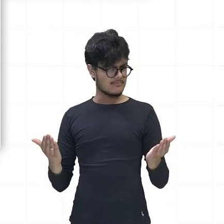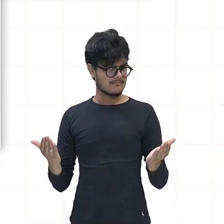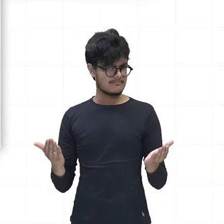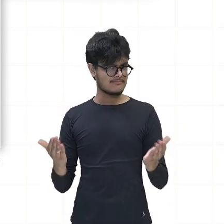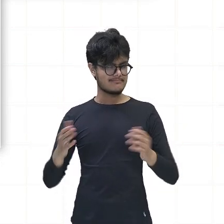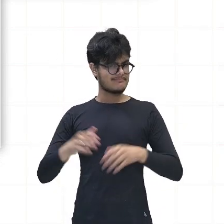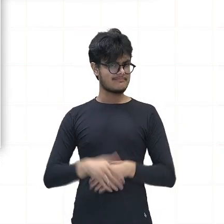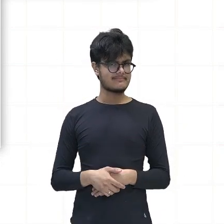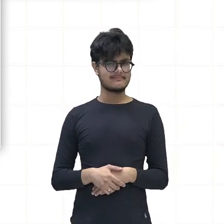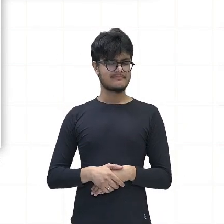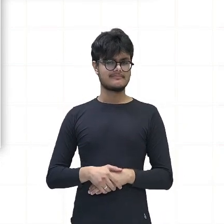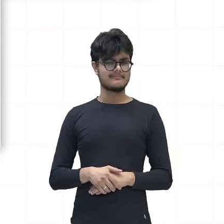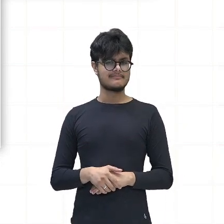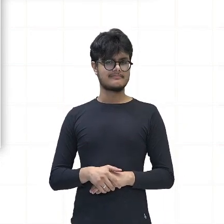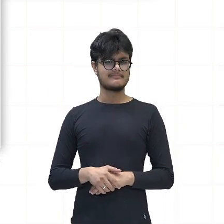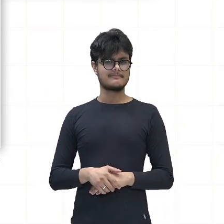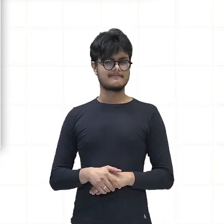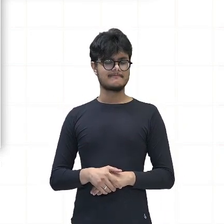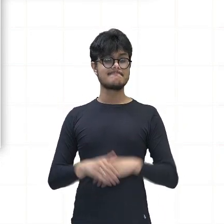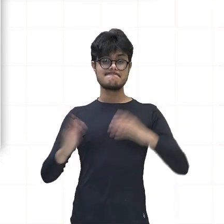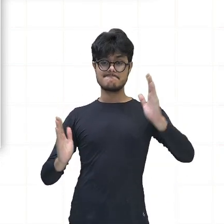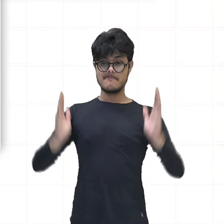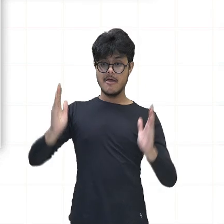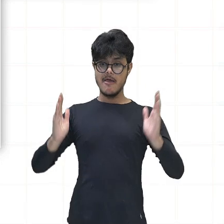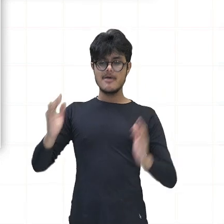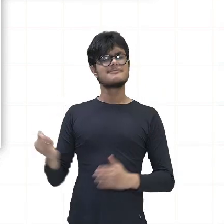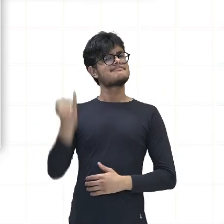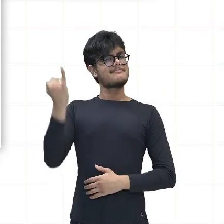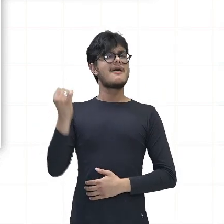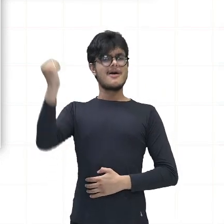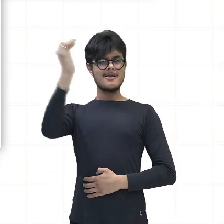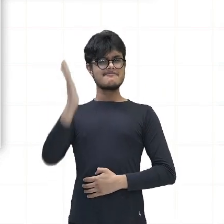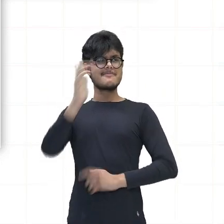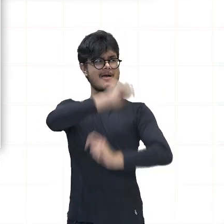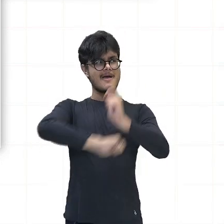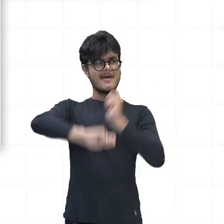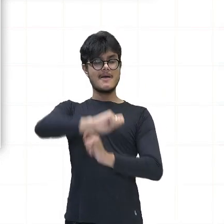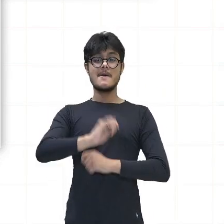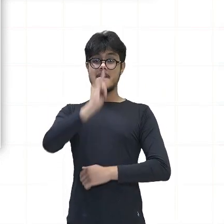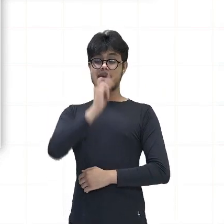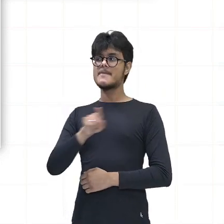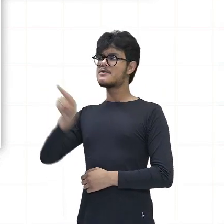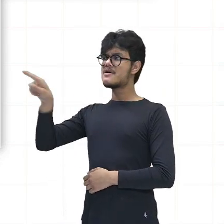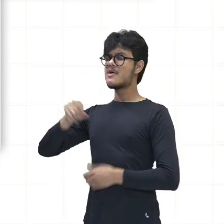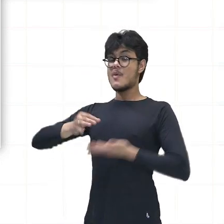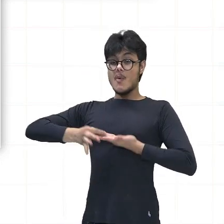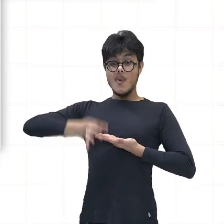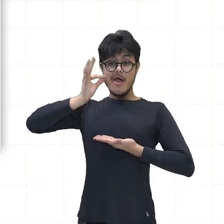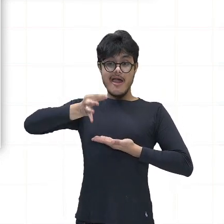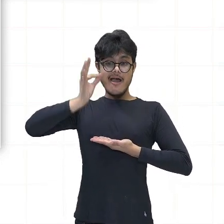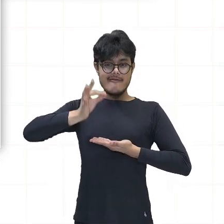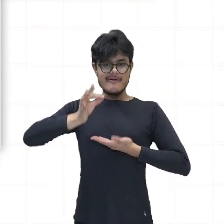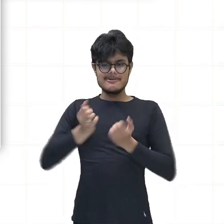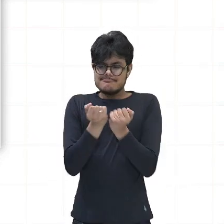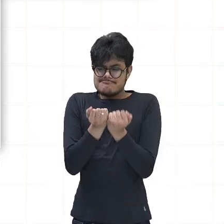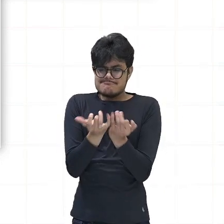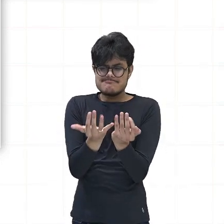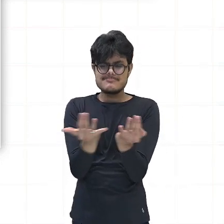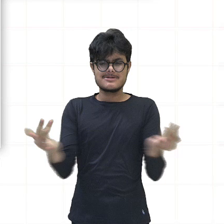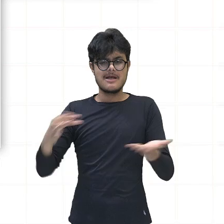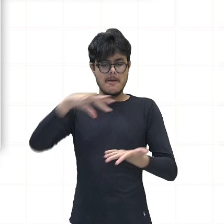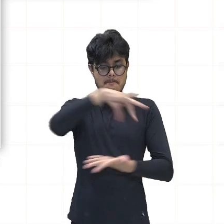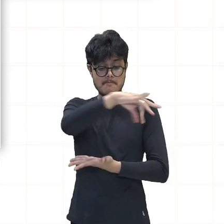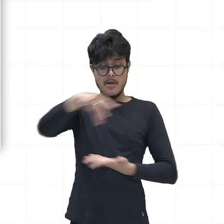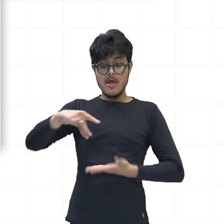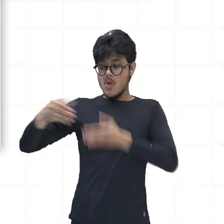veio integrar esse momento do nosso território brasileiro, né? Nós temos a cafeicultura, que começa a ocorrer lá no